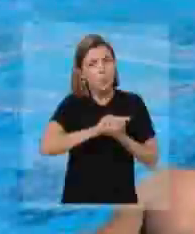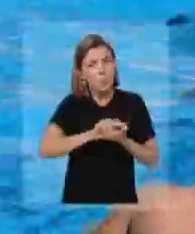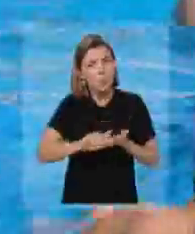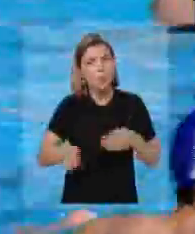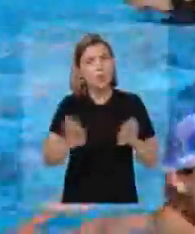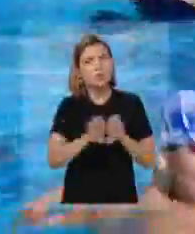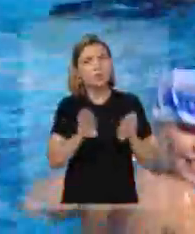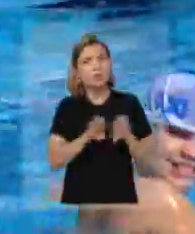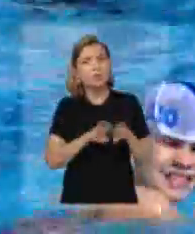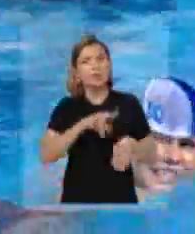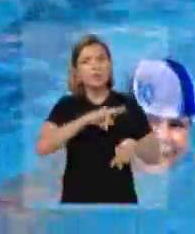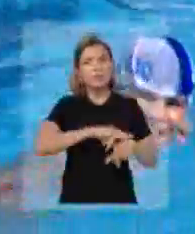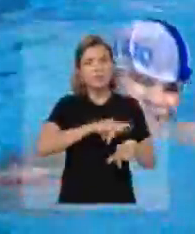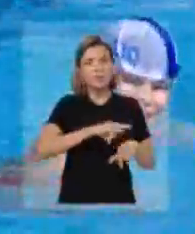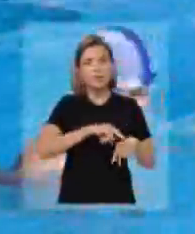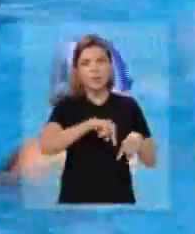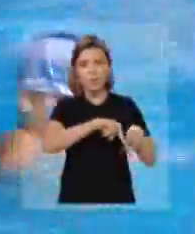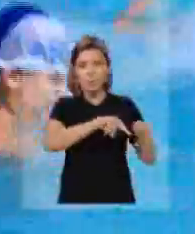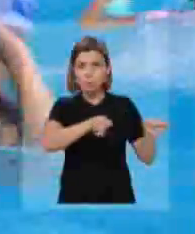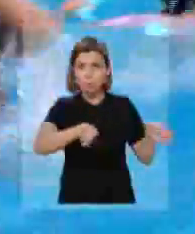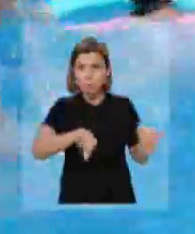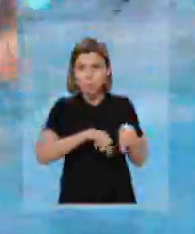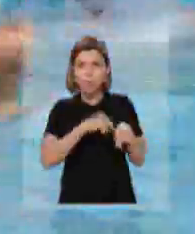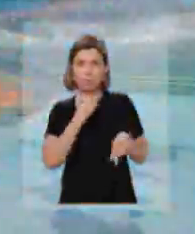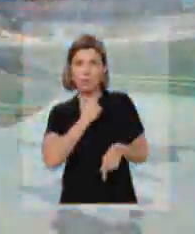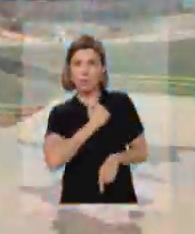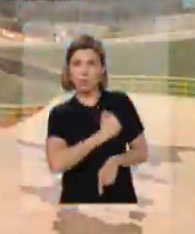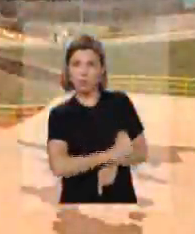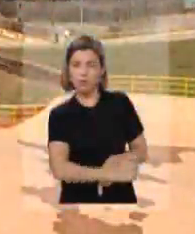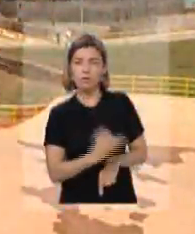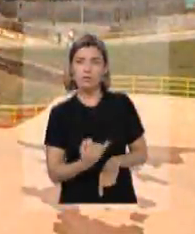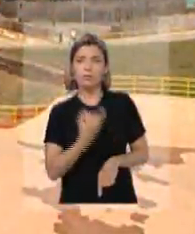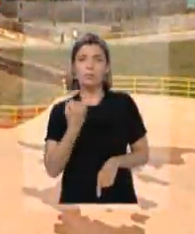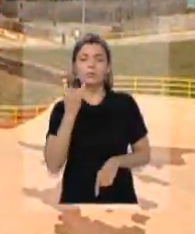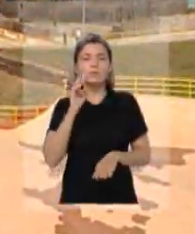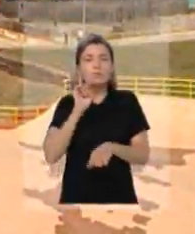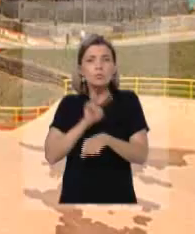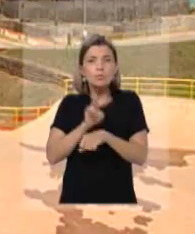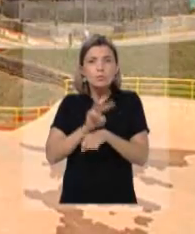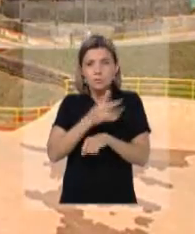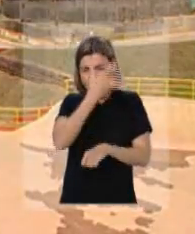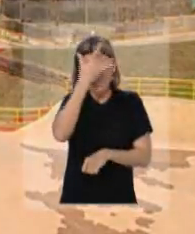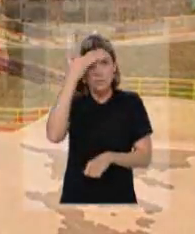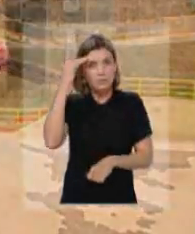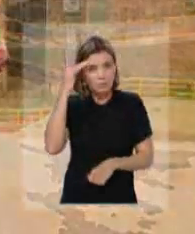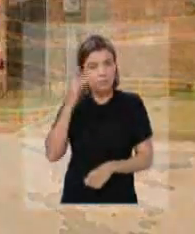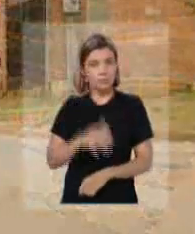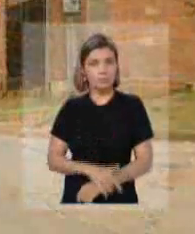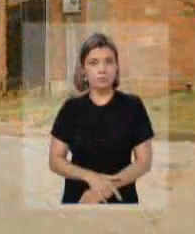saneamento básico é um dos fatores que contribuíram para o aumento da expectativa de vida do brasileiro.